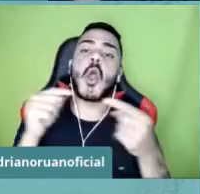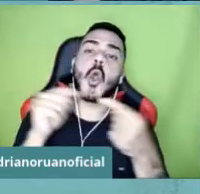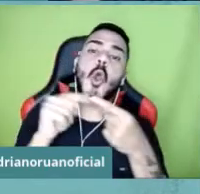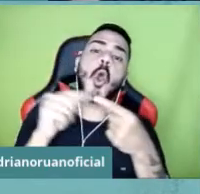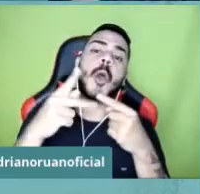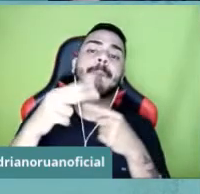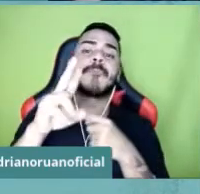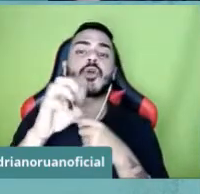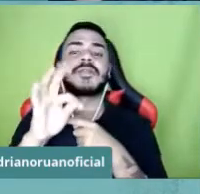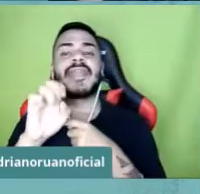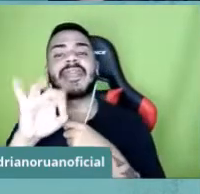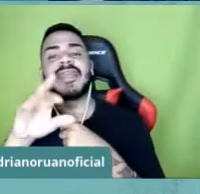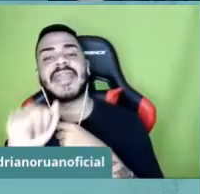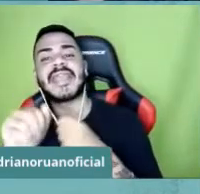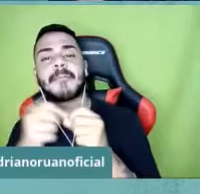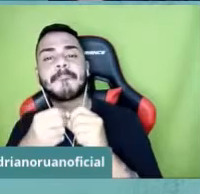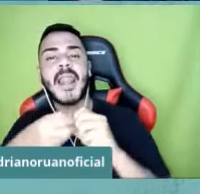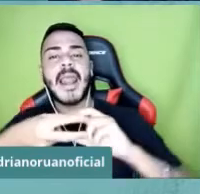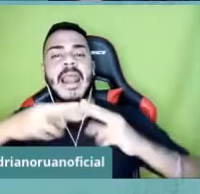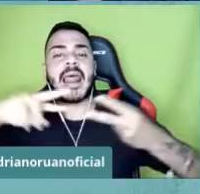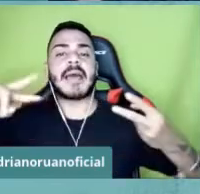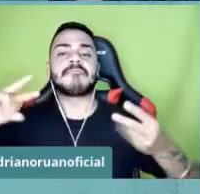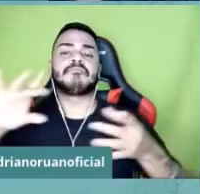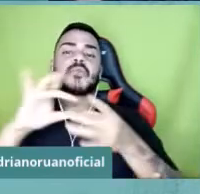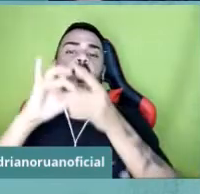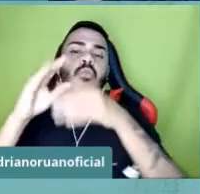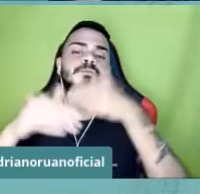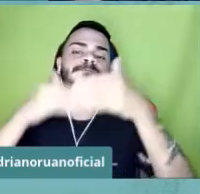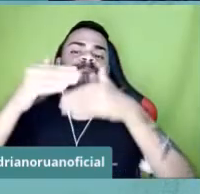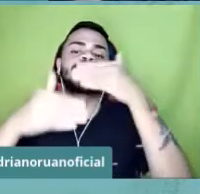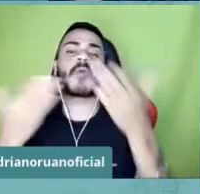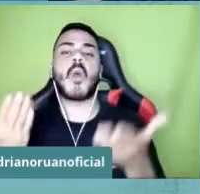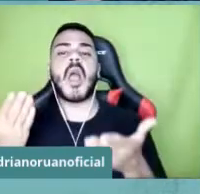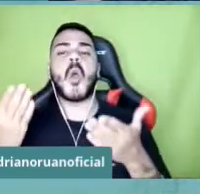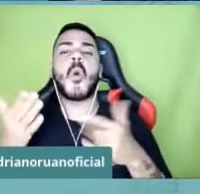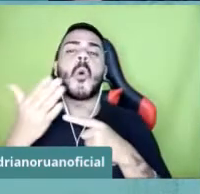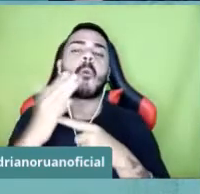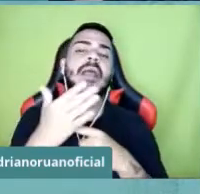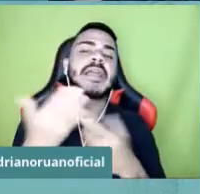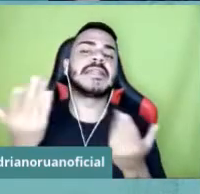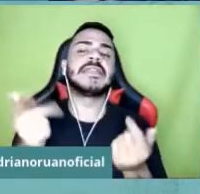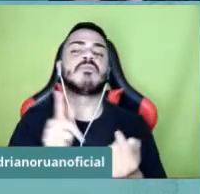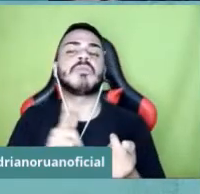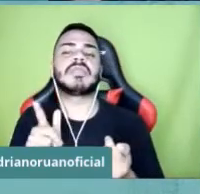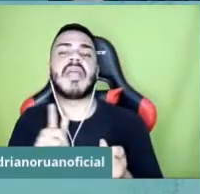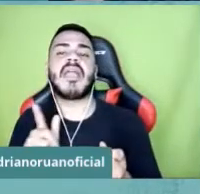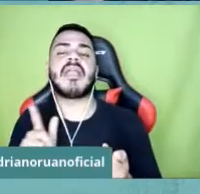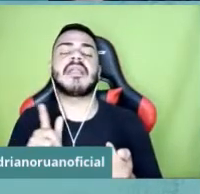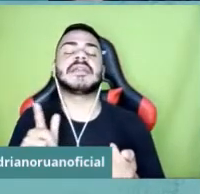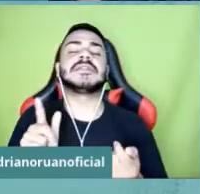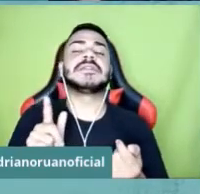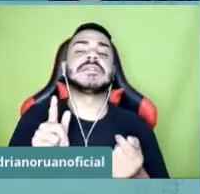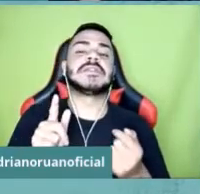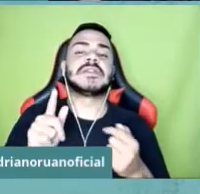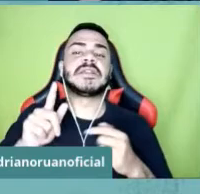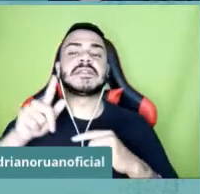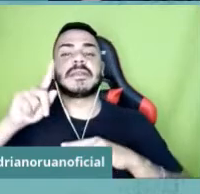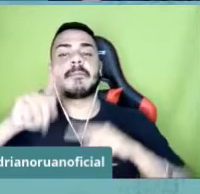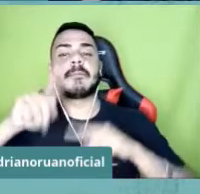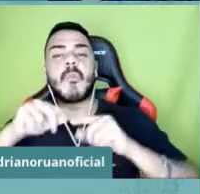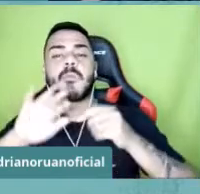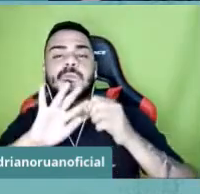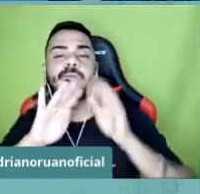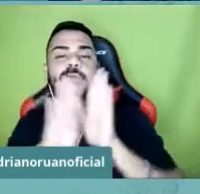sua multiplicação, ao seu desenvolvimento, quais são os mecanismos que esse patógeno pode